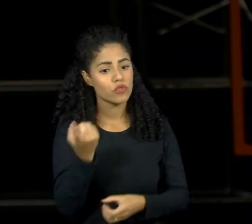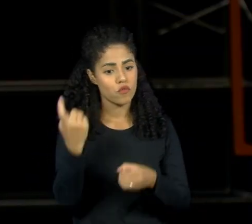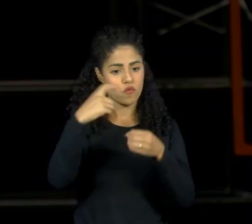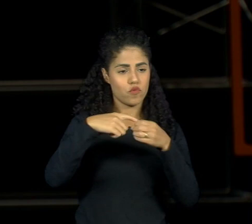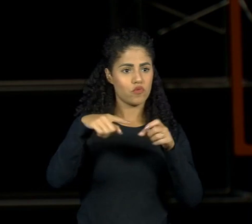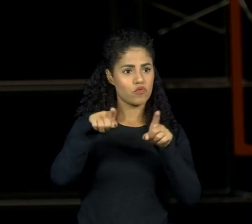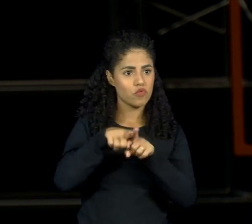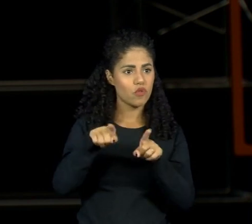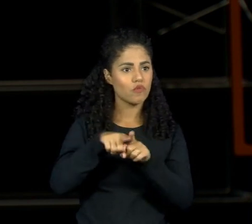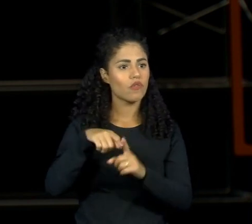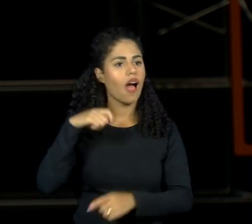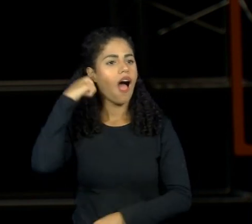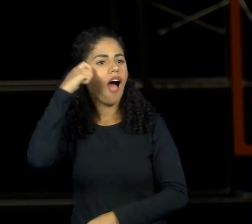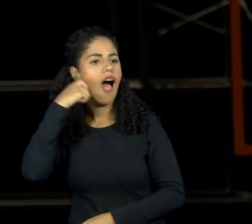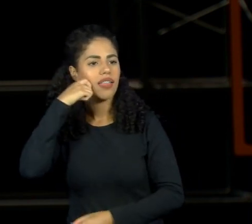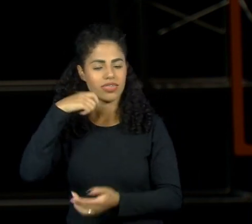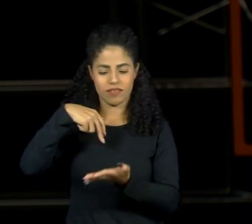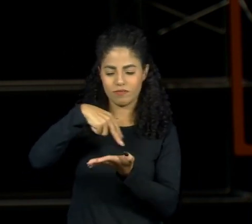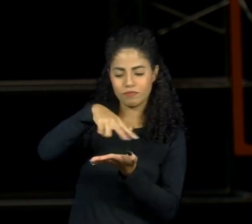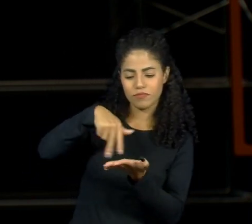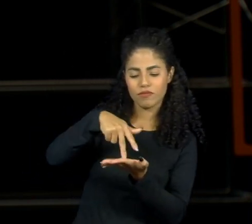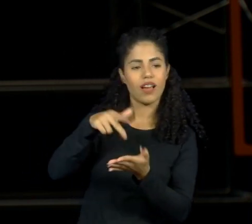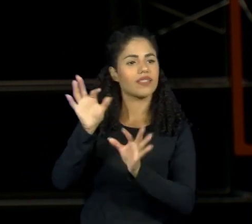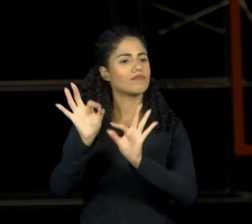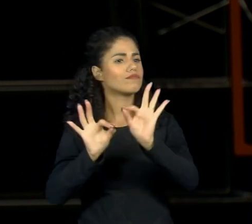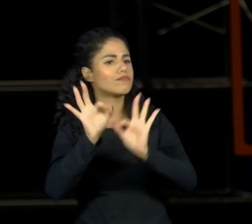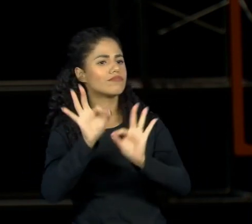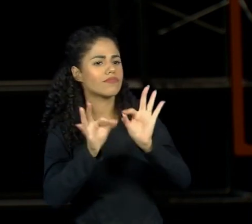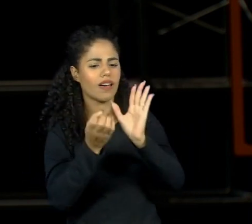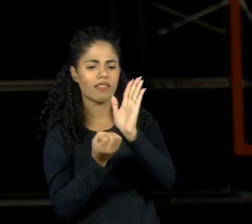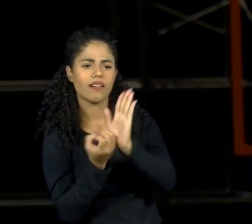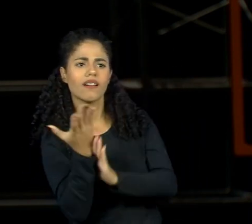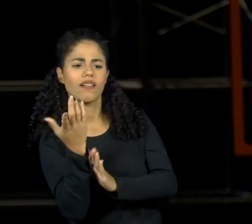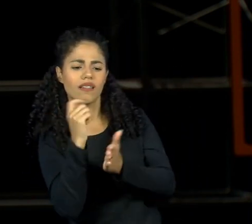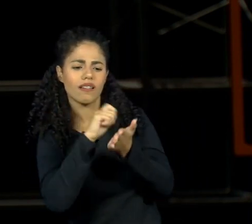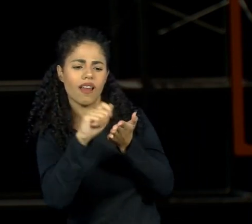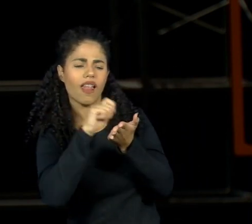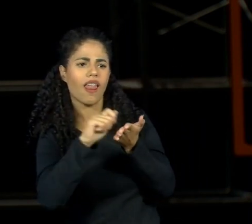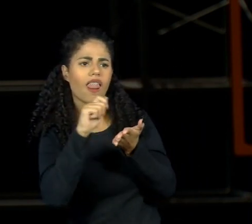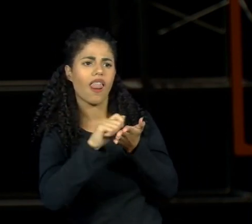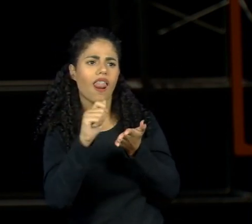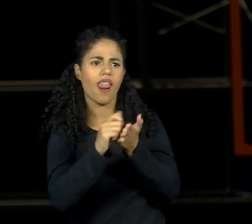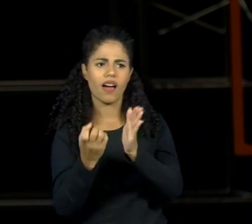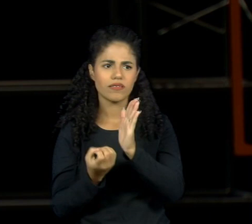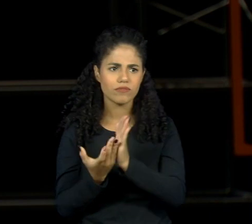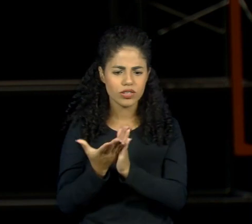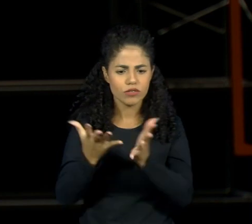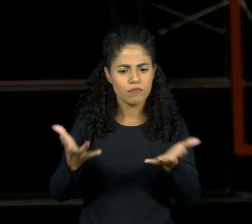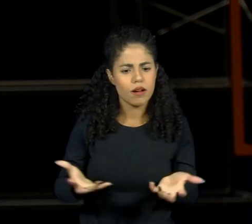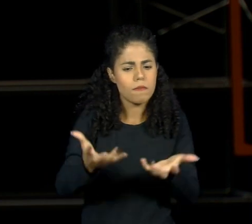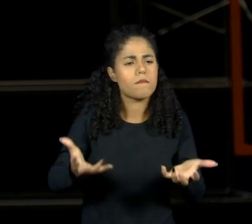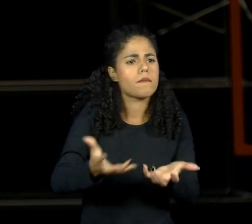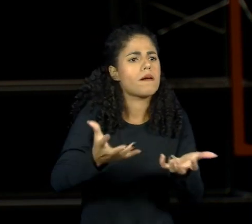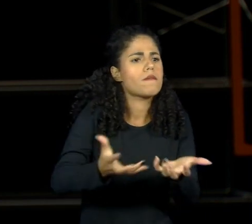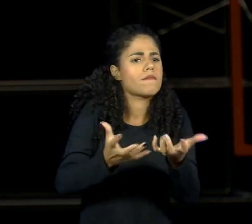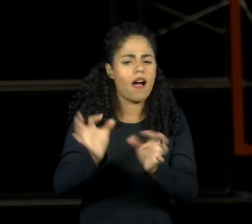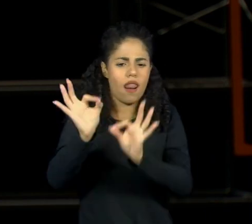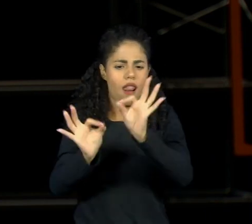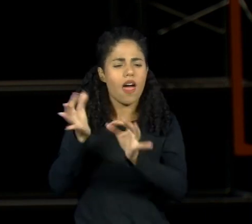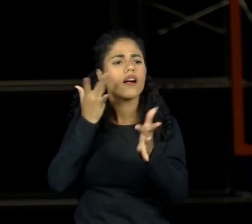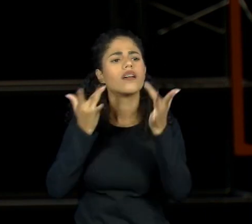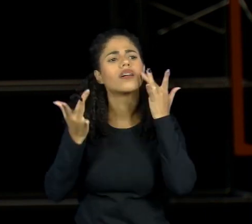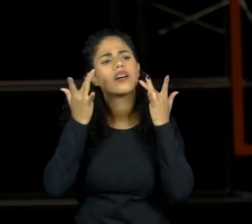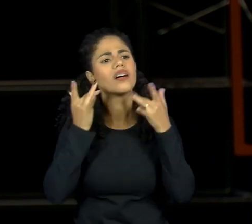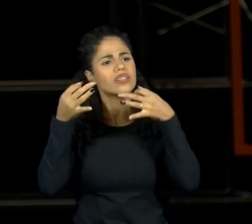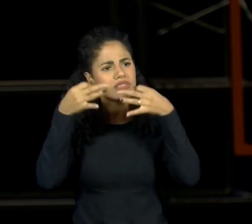artista que dança, coreografa, atua, cria escolas, cria projetos de dança, produz espetáculos e